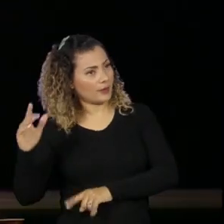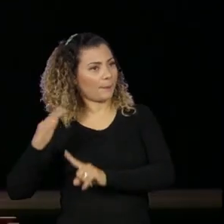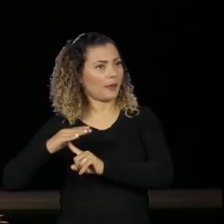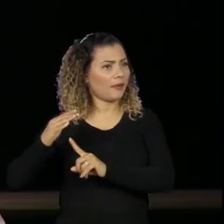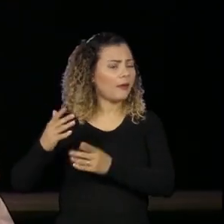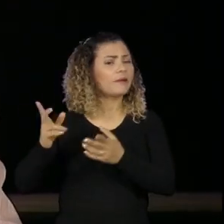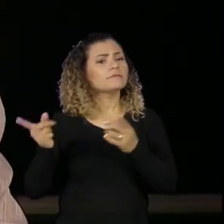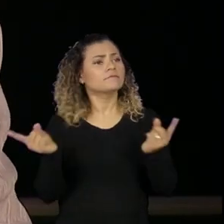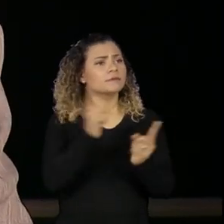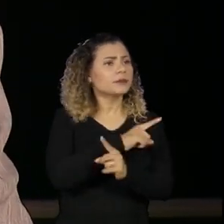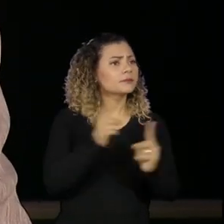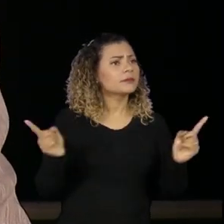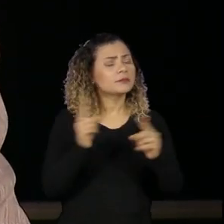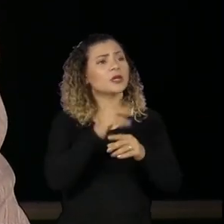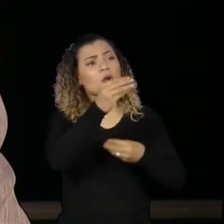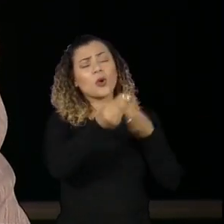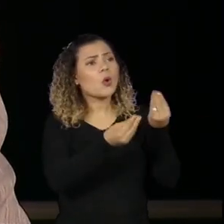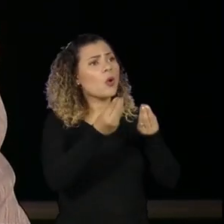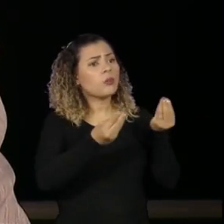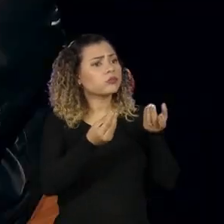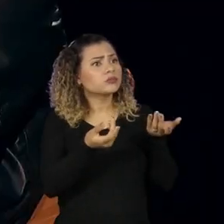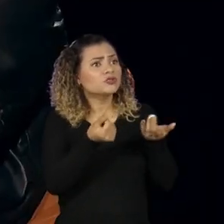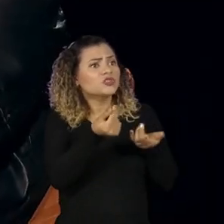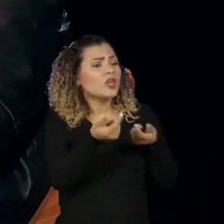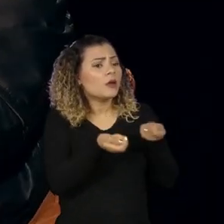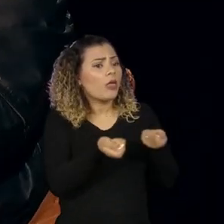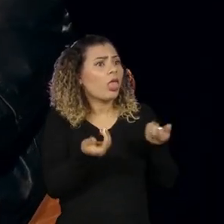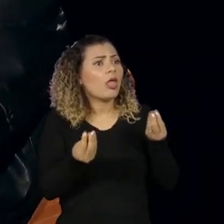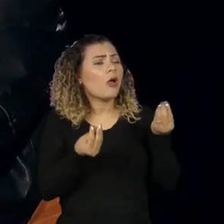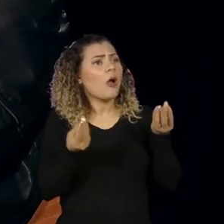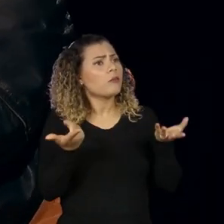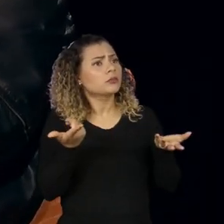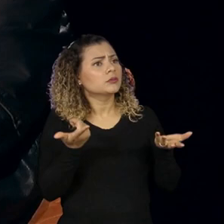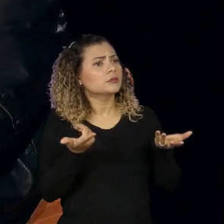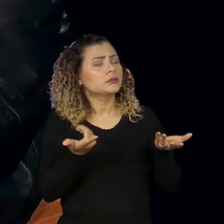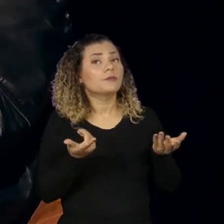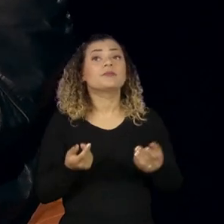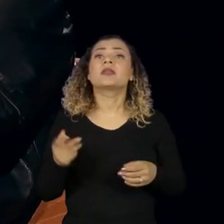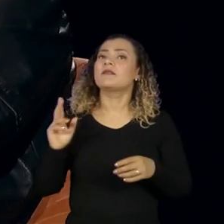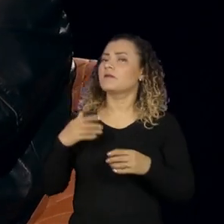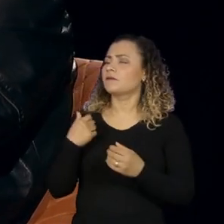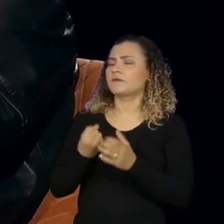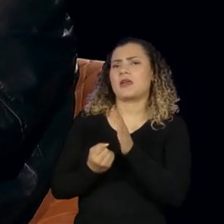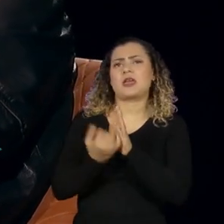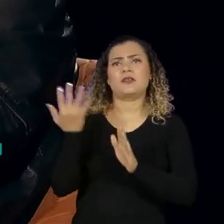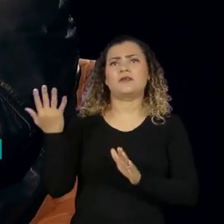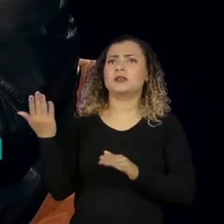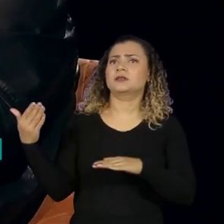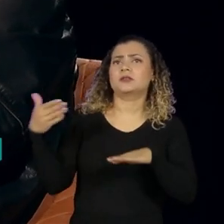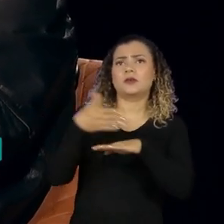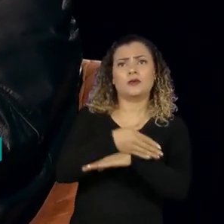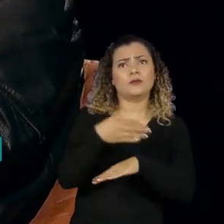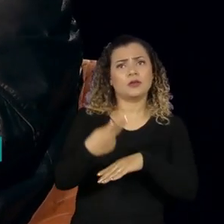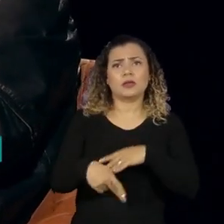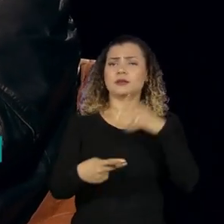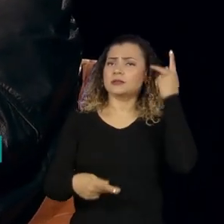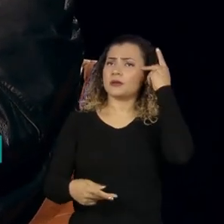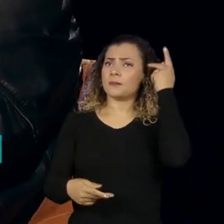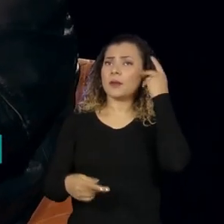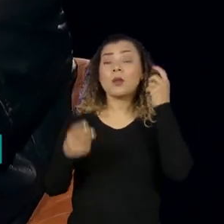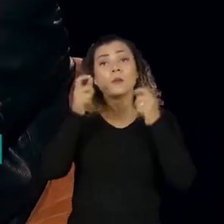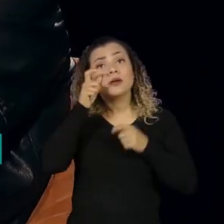Tinha grana? Quais eram as dificuldades? Eu vim muitas vezes para Londrina, para São Paulo, para assistir filme, assistir peça.